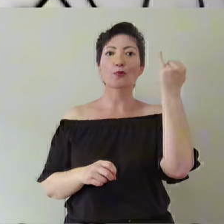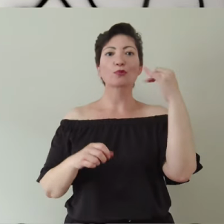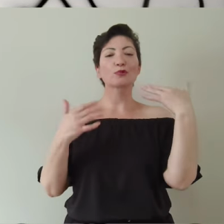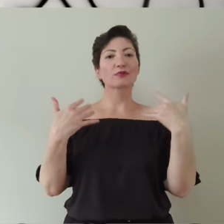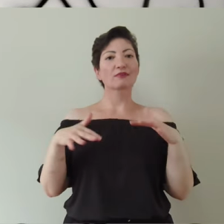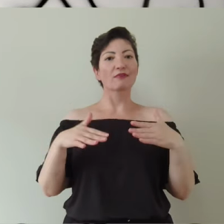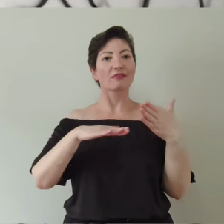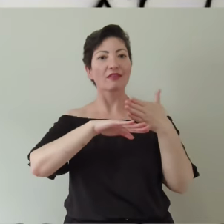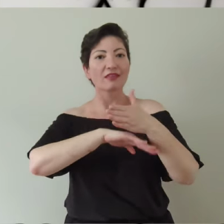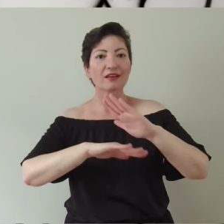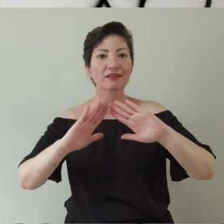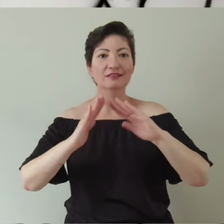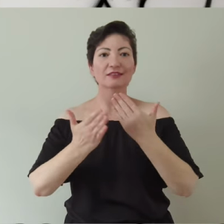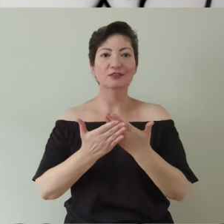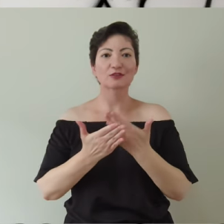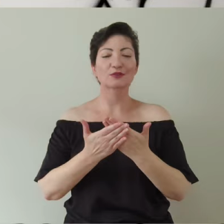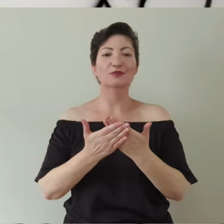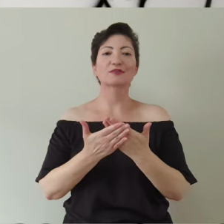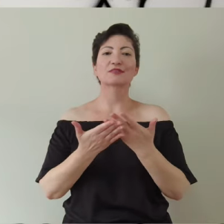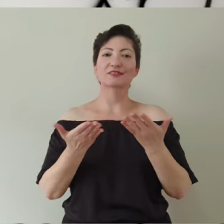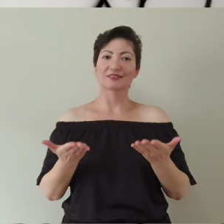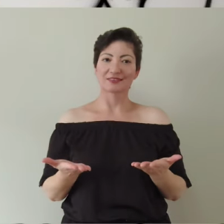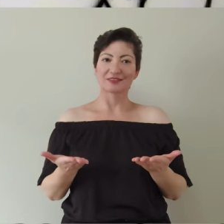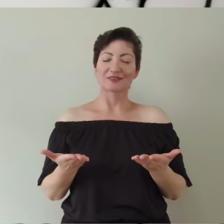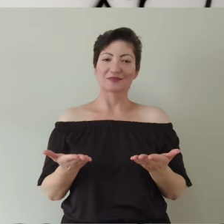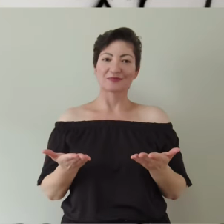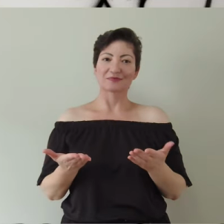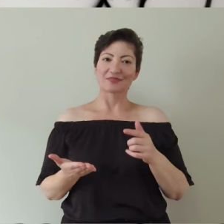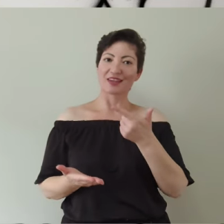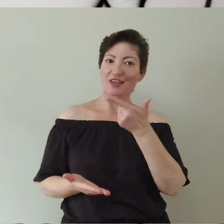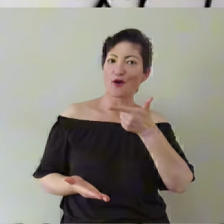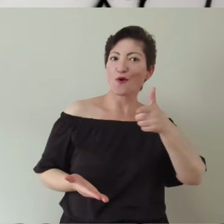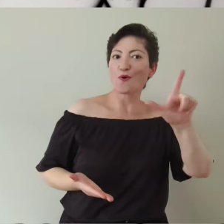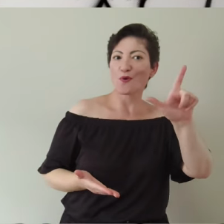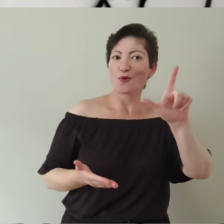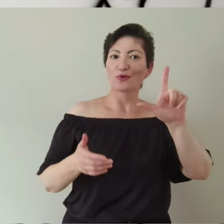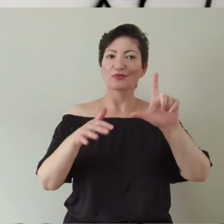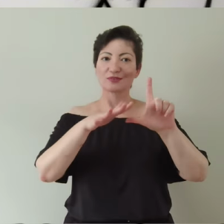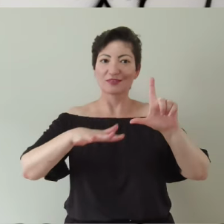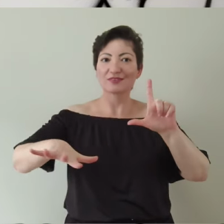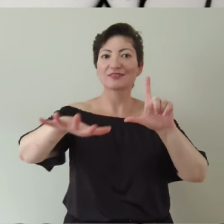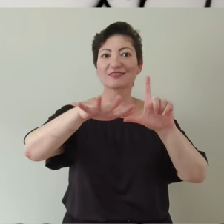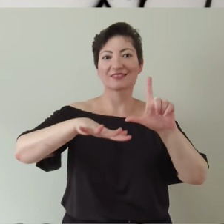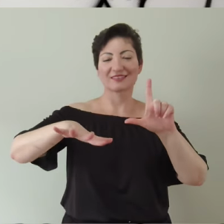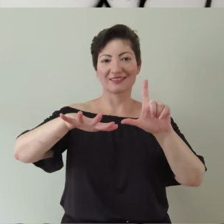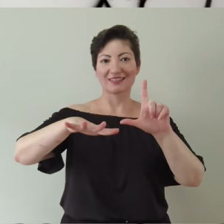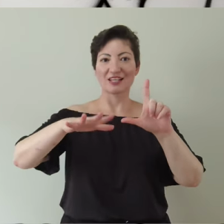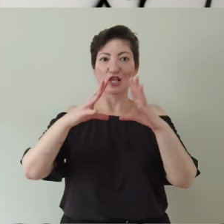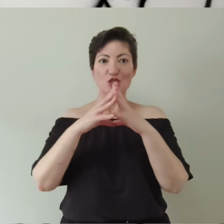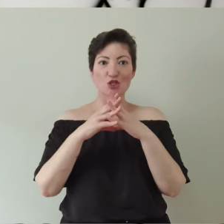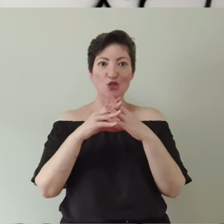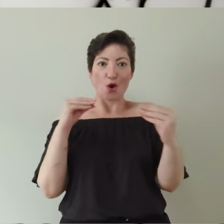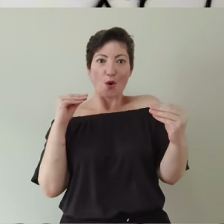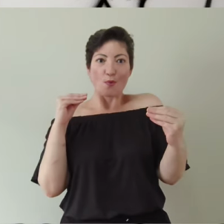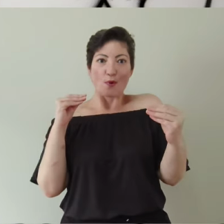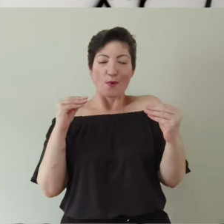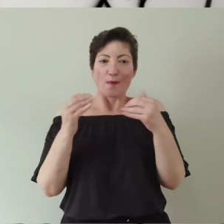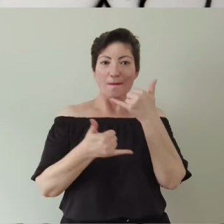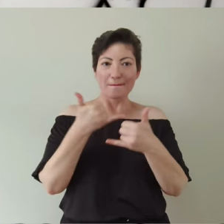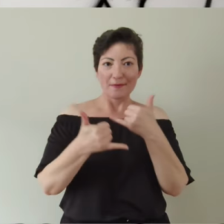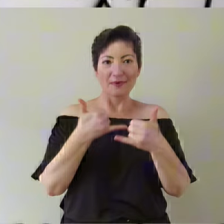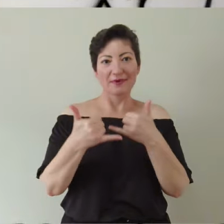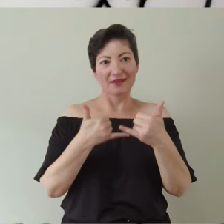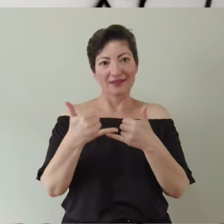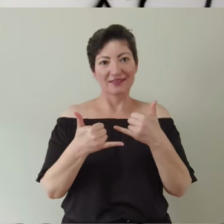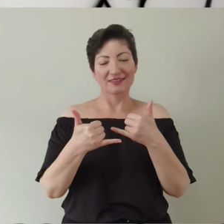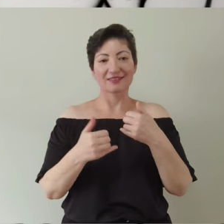nas escolas, assim, nisso a gente foi para um próximo espetáculo que se chama Ai Sumiram os Brinquedos, que